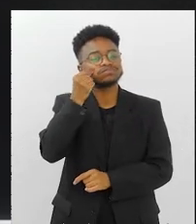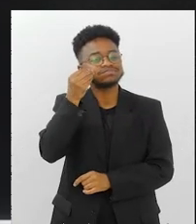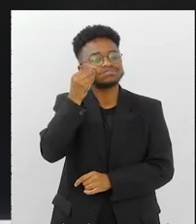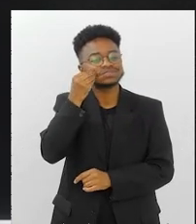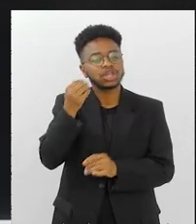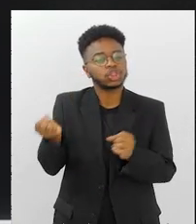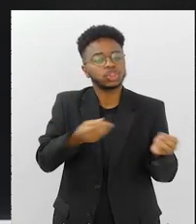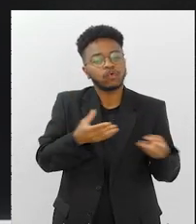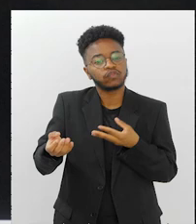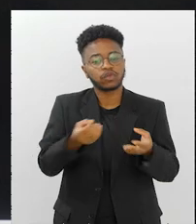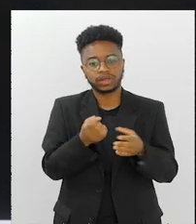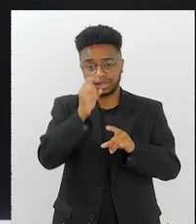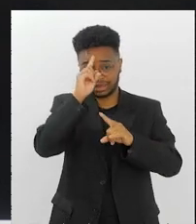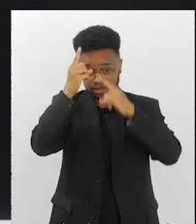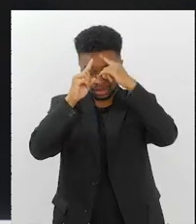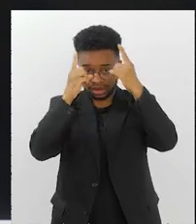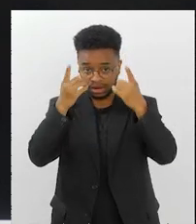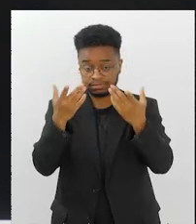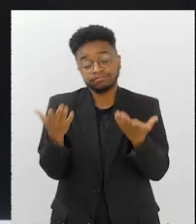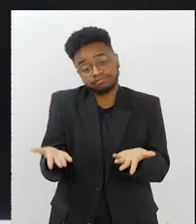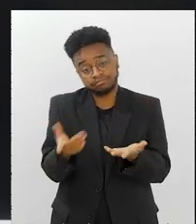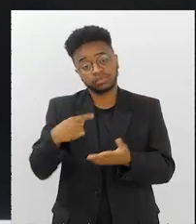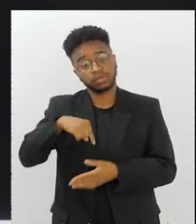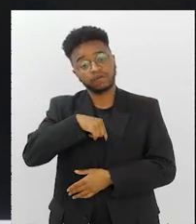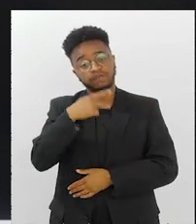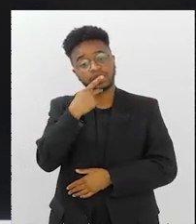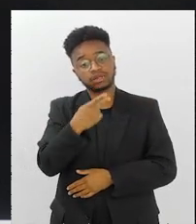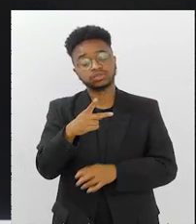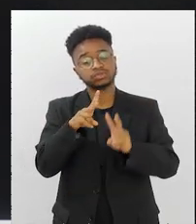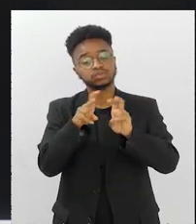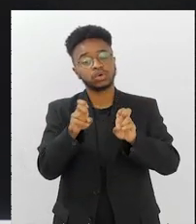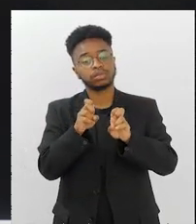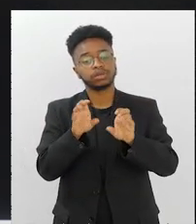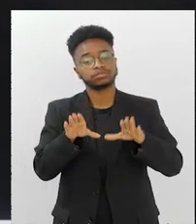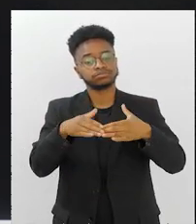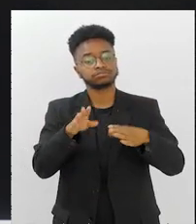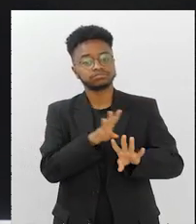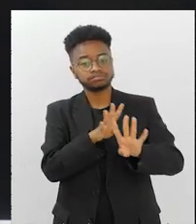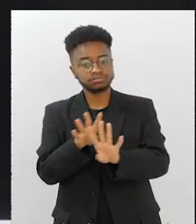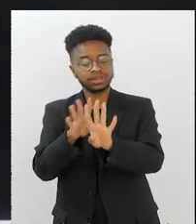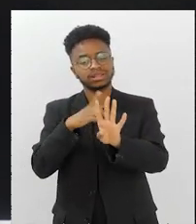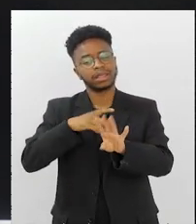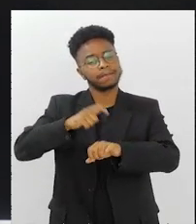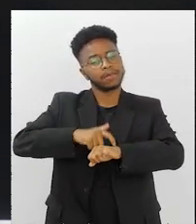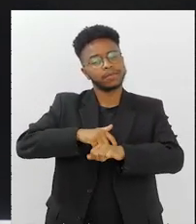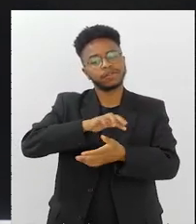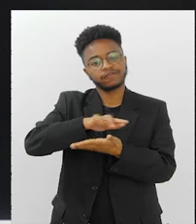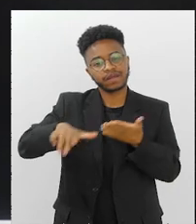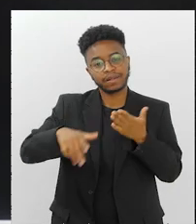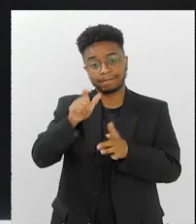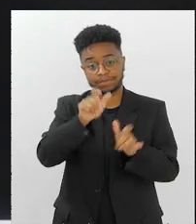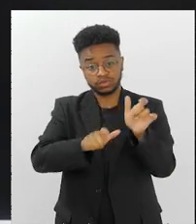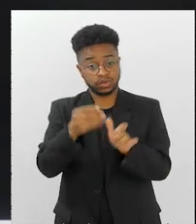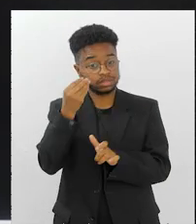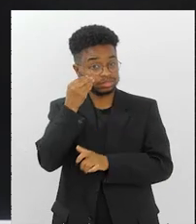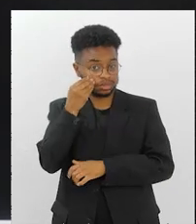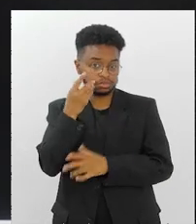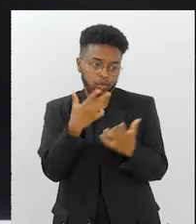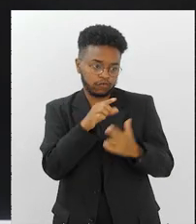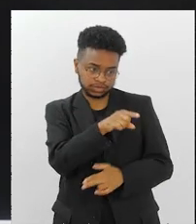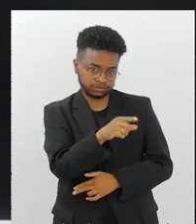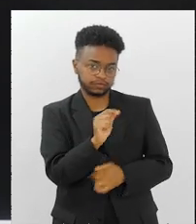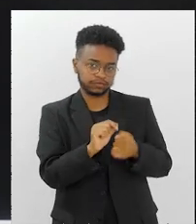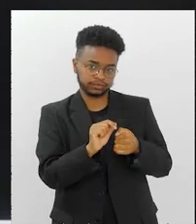sim né Principalmente a gente tá falando de comissão de frente Evidente então vários momentos eh você vê que a pessoa arrisca foi seu